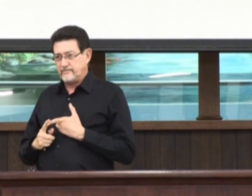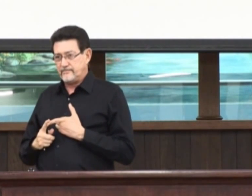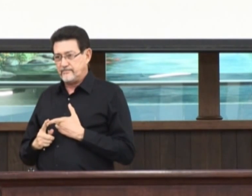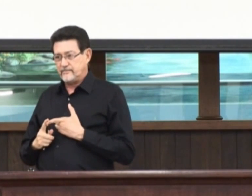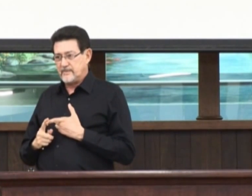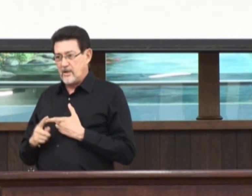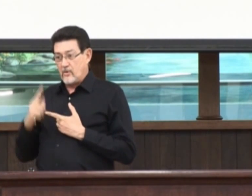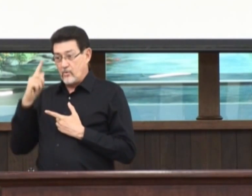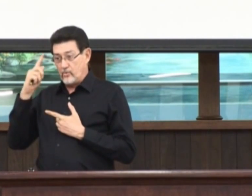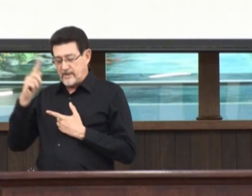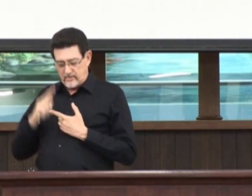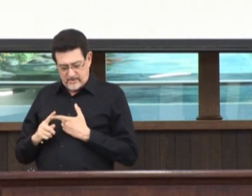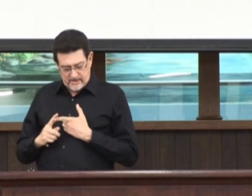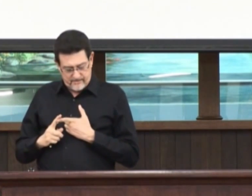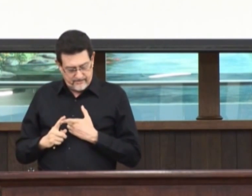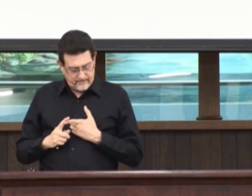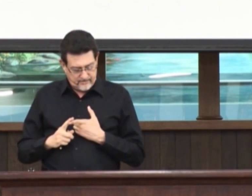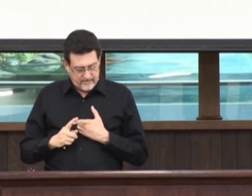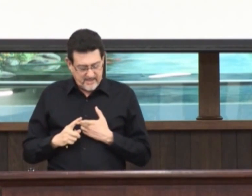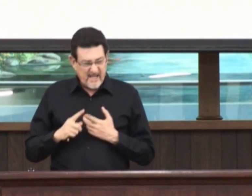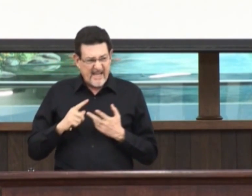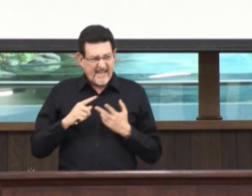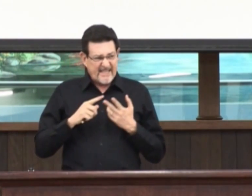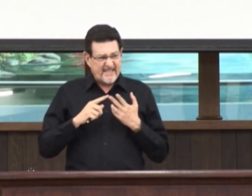monoteísmo, um Deus